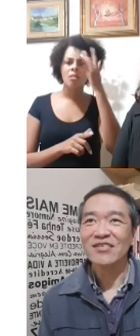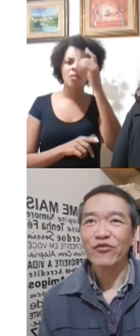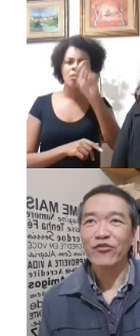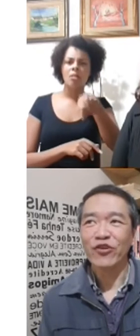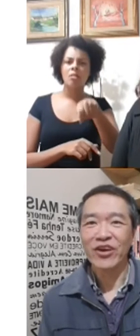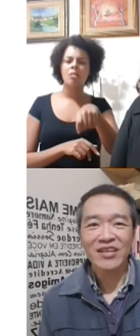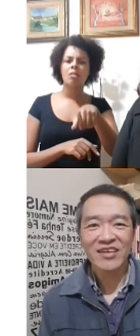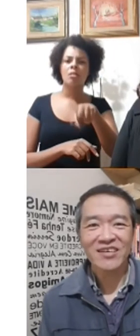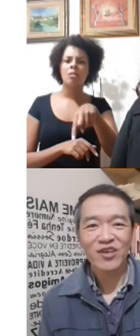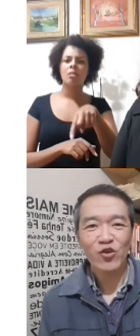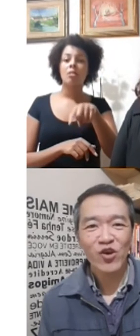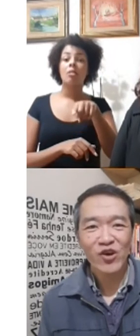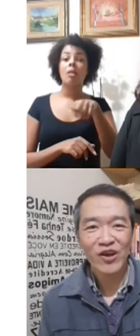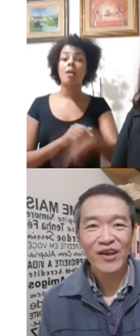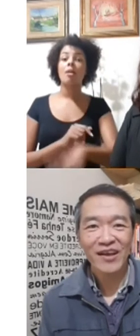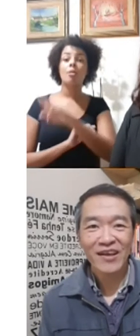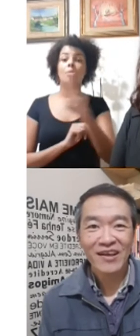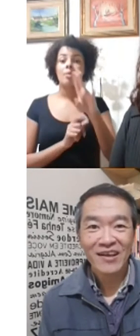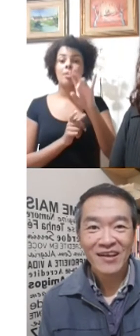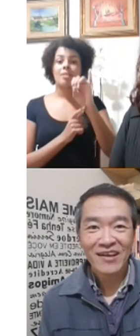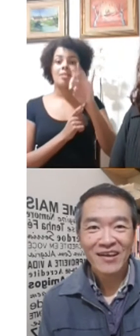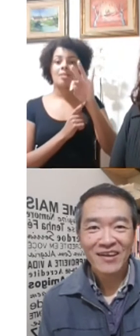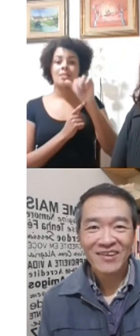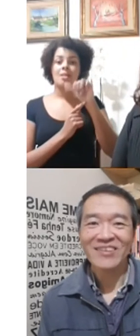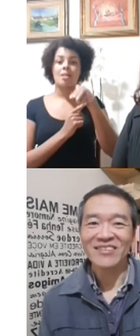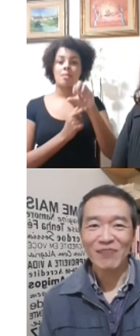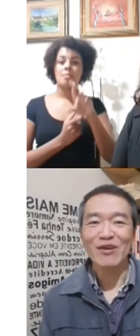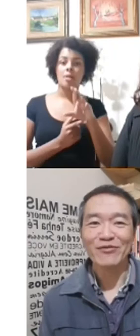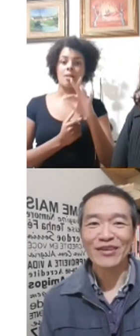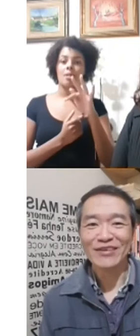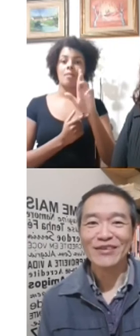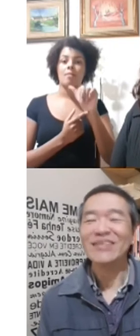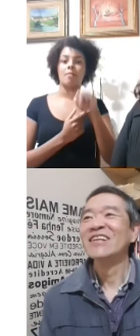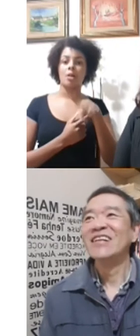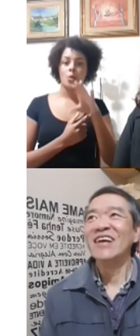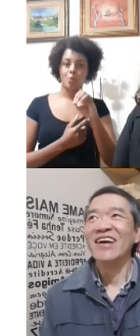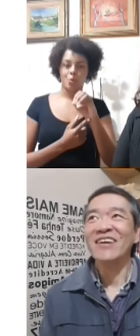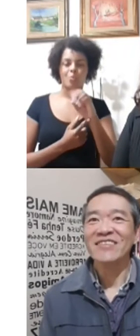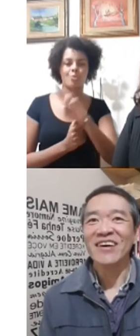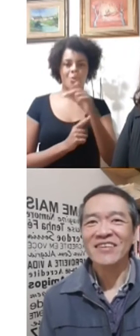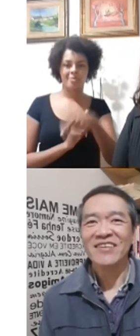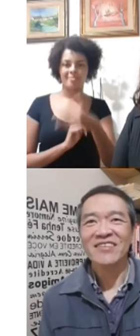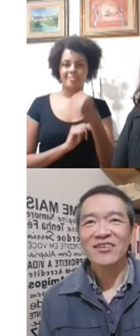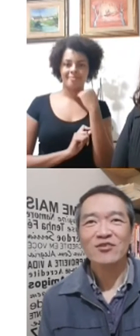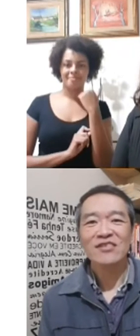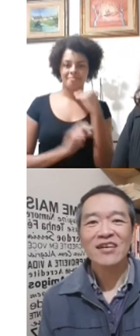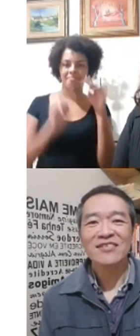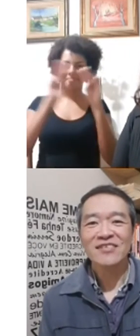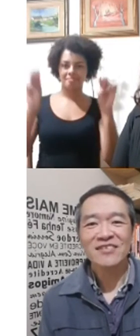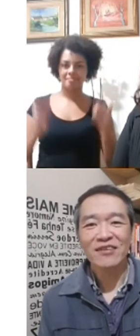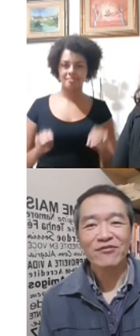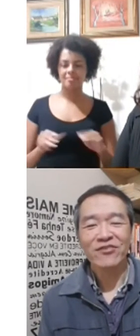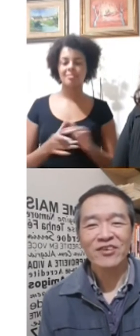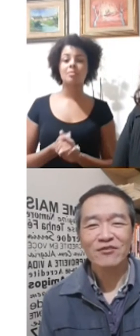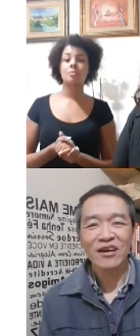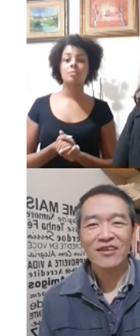Que a gente foi A gente chama ali e aqui de deu Museu Itamar Franco. Itamar Franco. É, daí que a